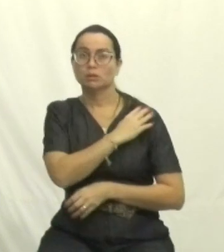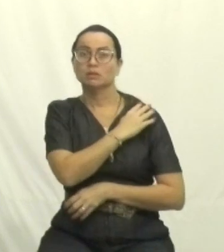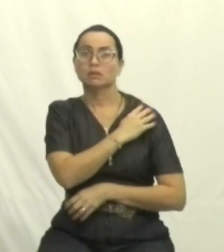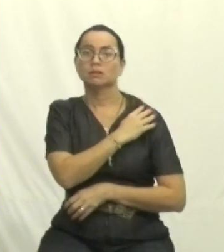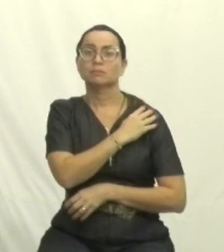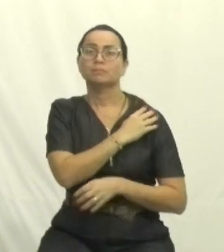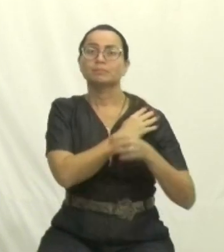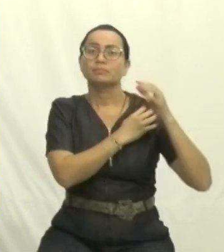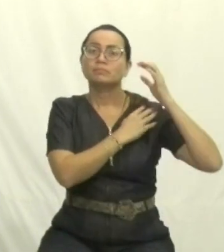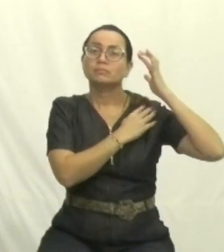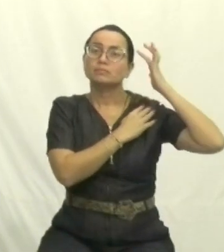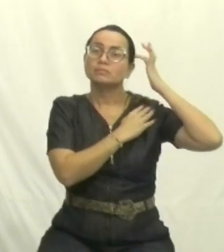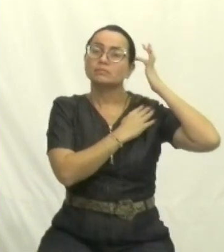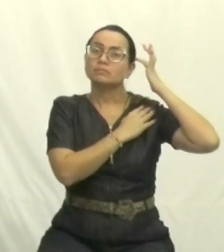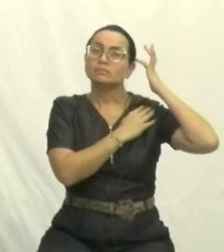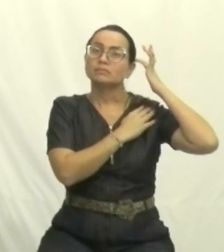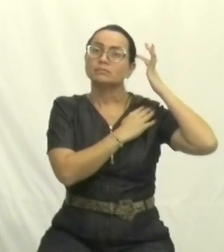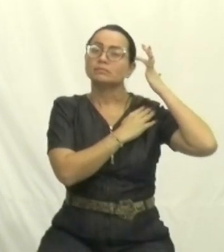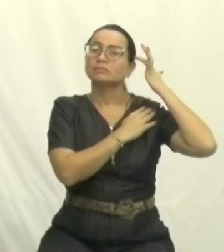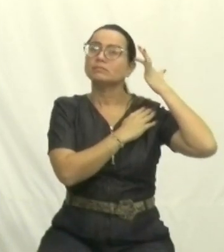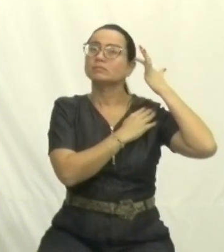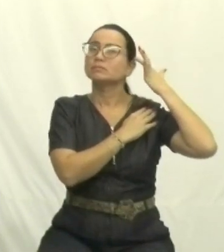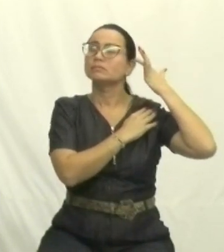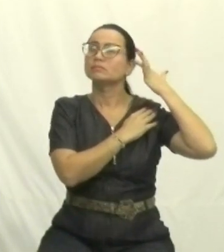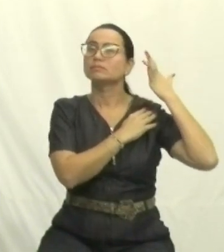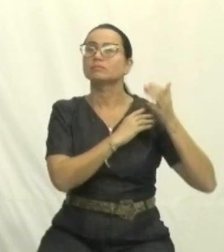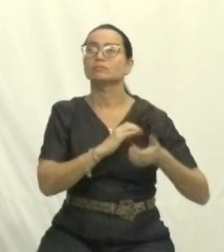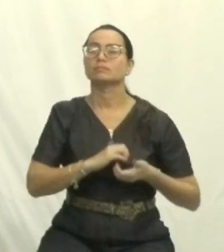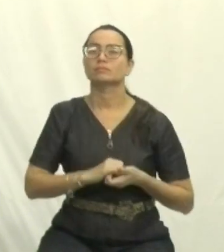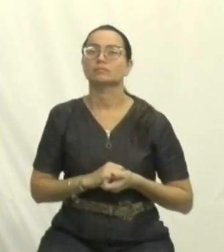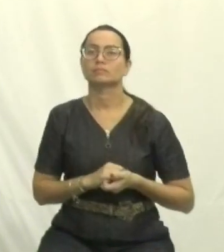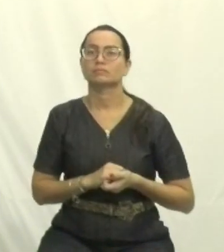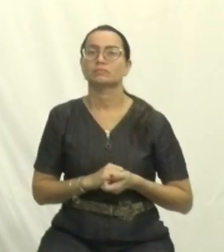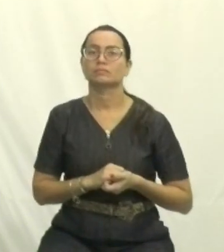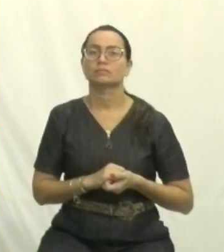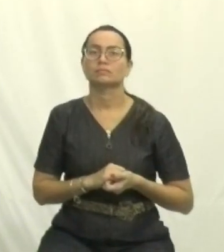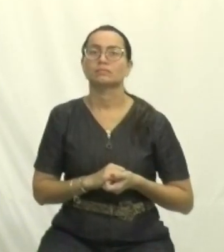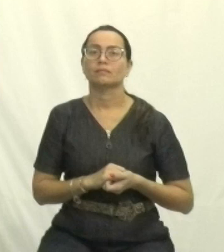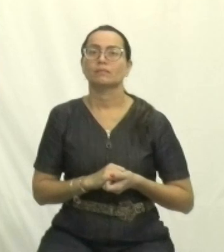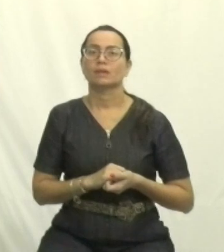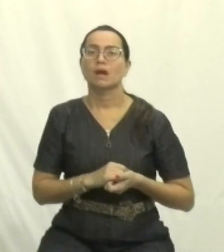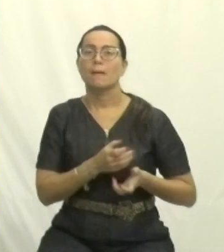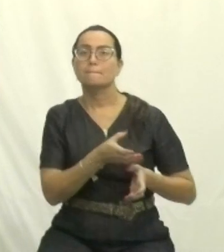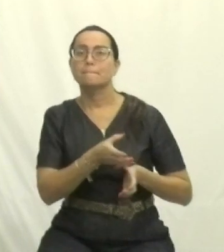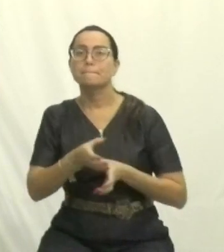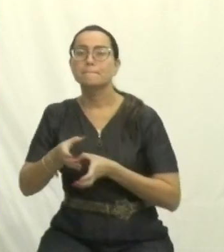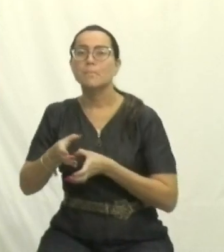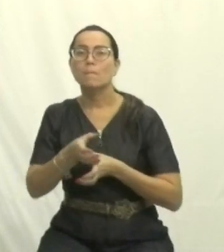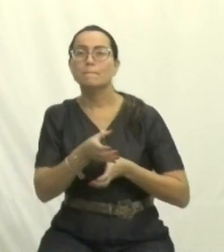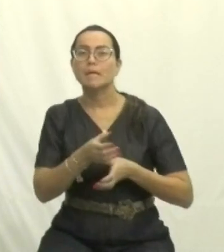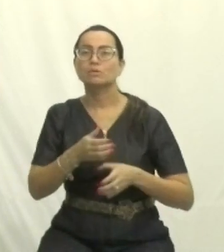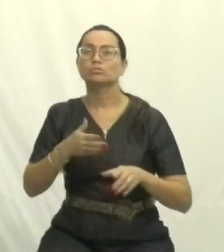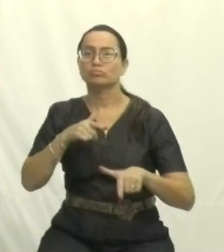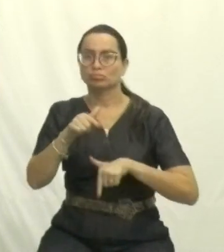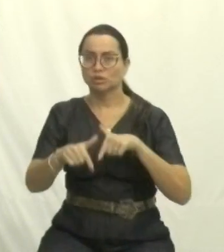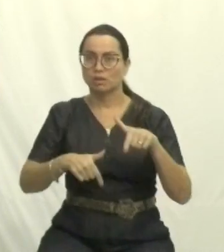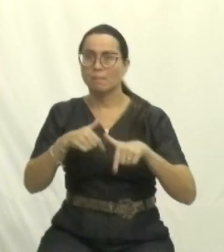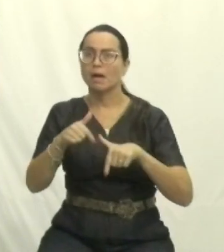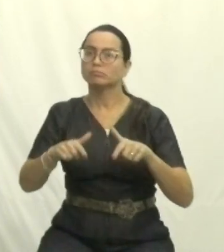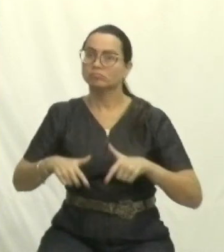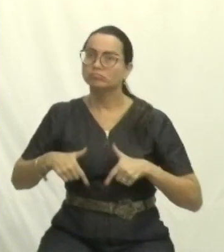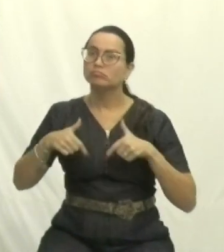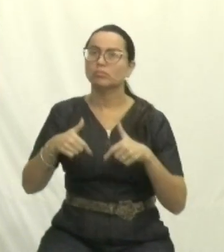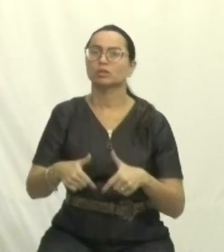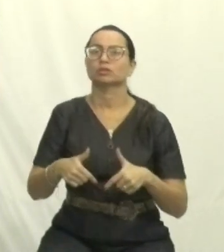esses escritórios que eu falei de análise e vistoria. Bombeiros comunitários ativos, nós temos mais